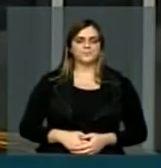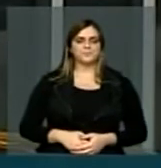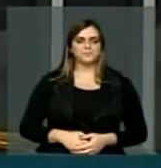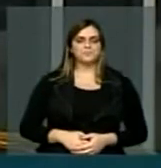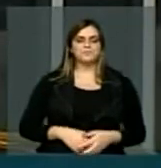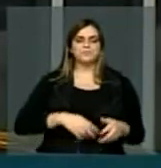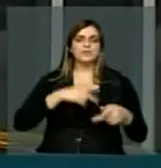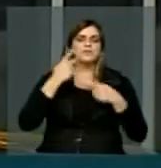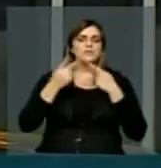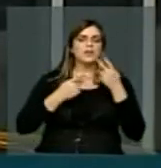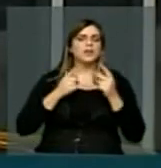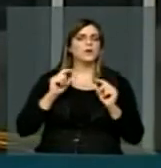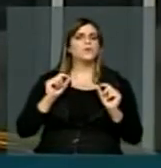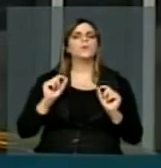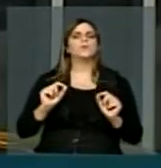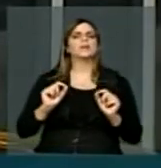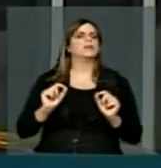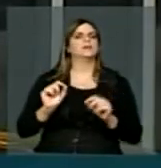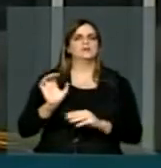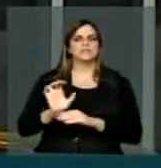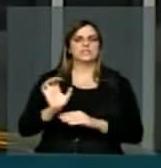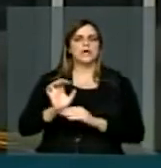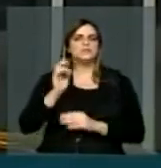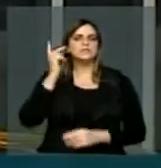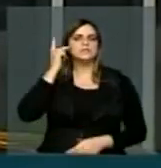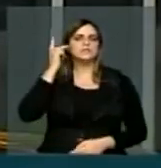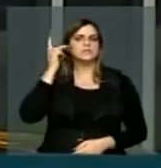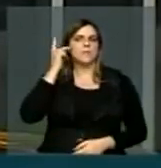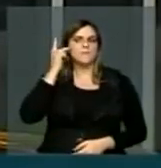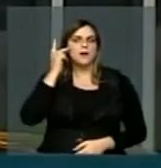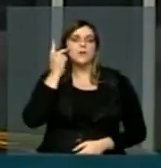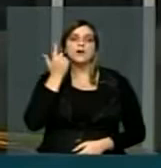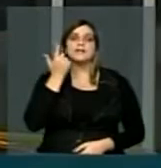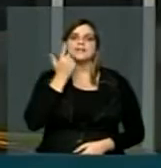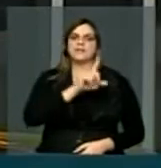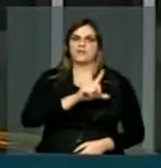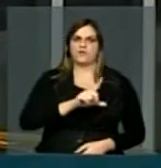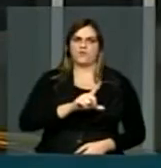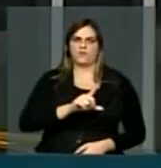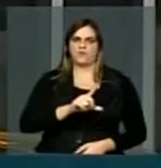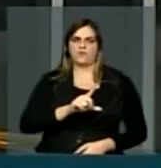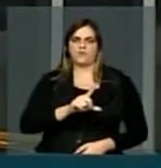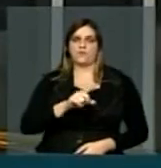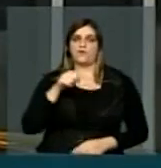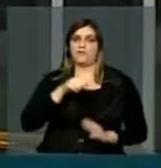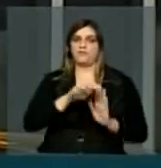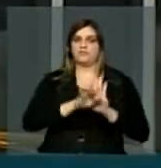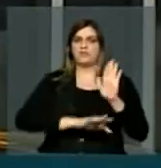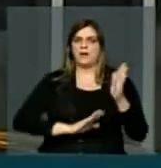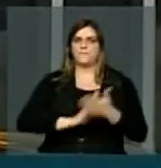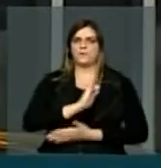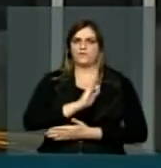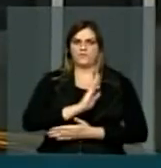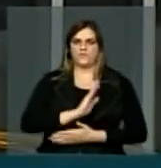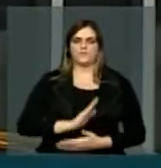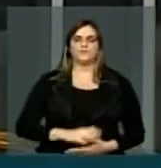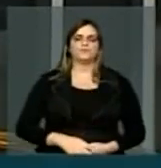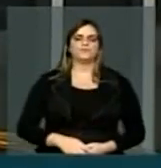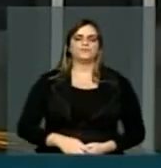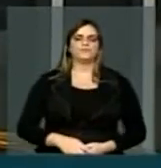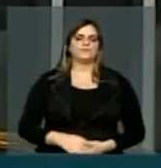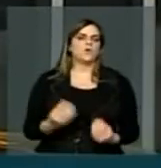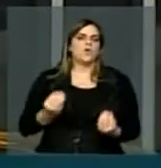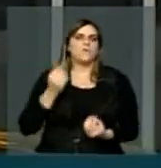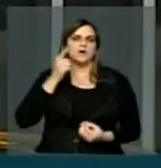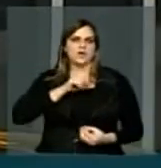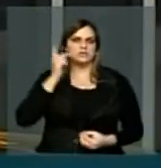apresentar o que o Estado de São Paulo ganhou com este texto que foi aprovado no Senado.